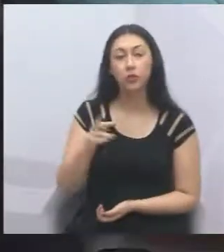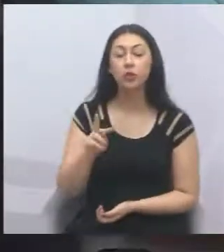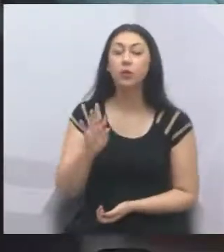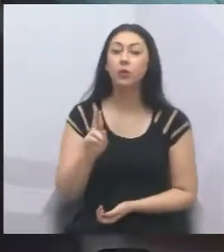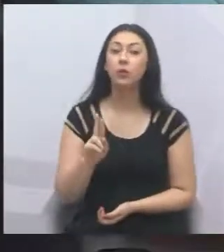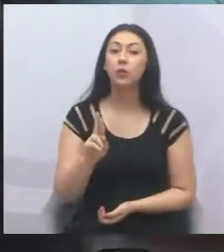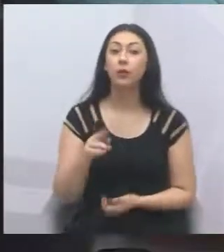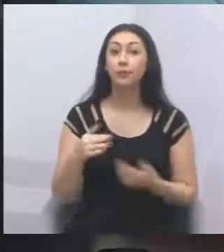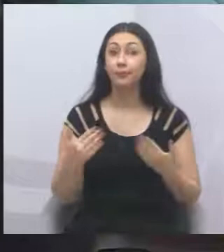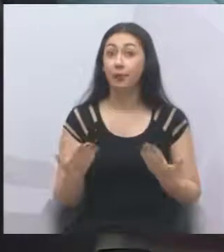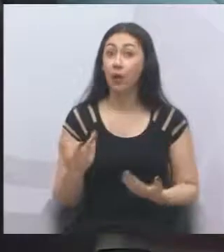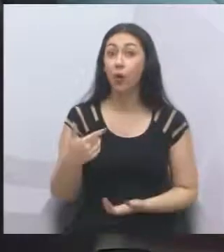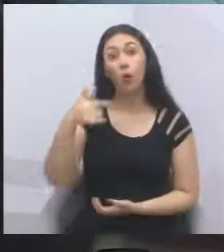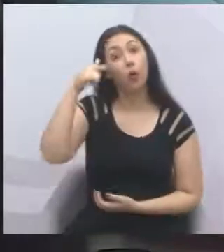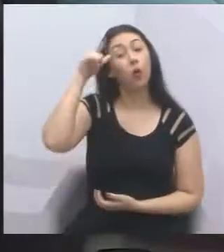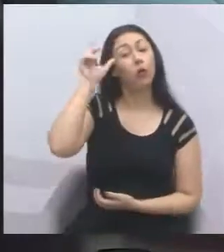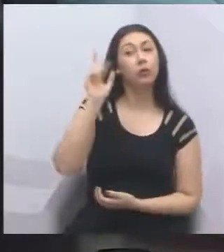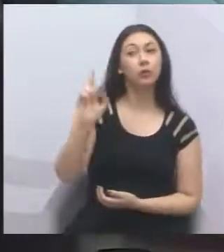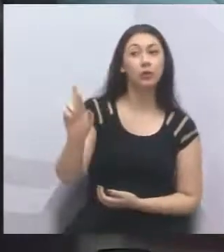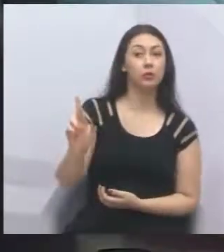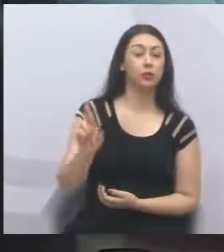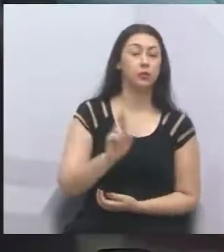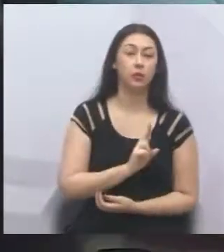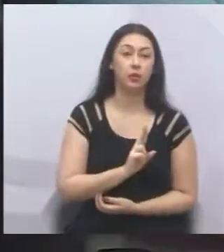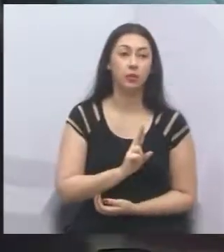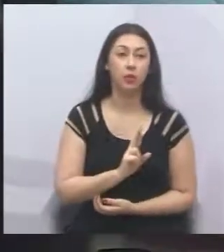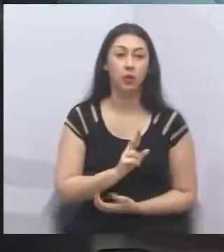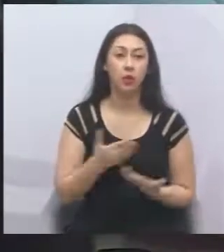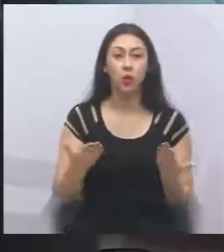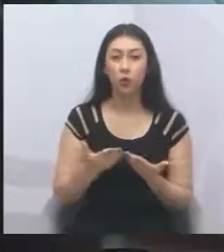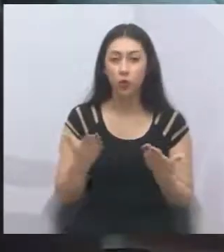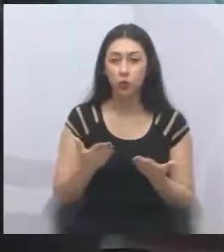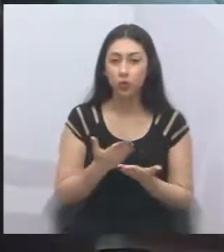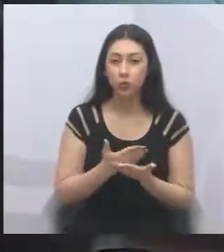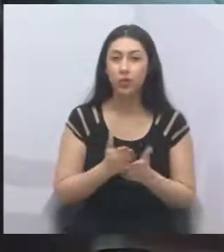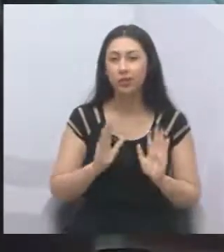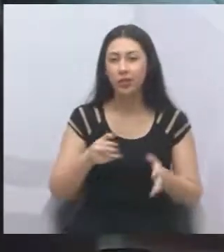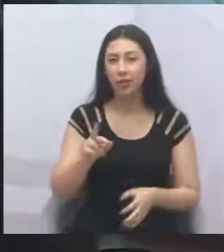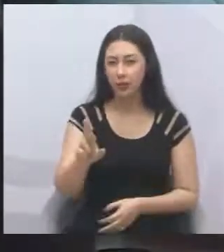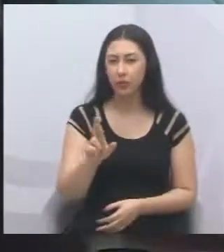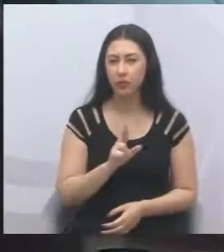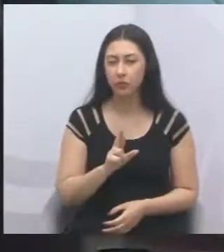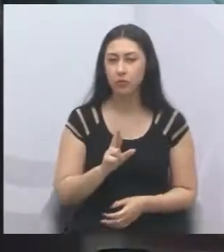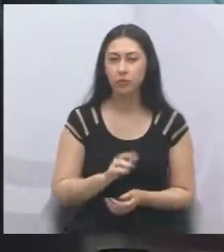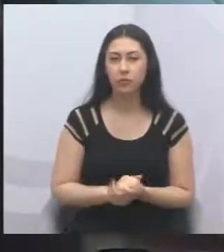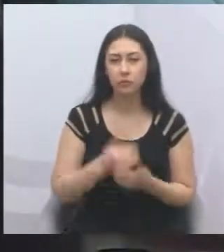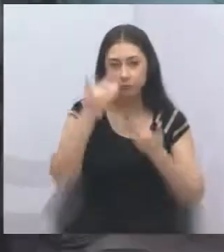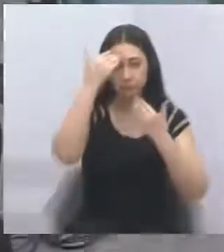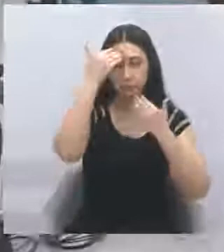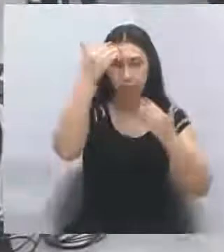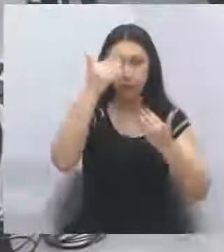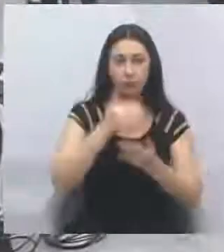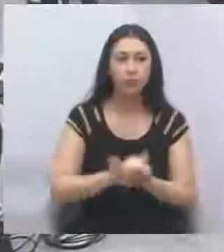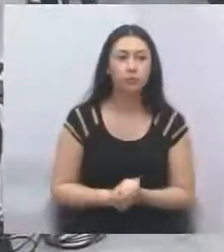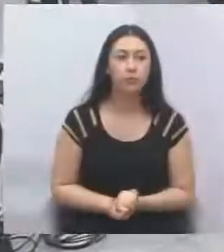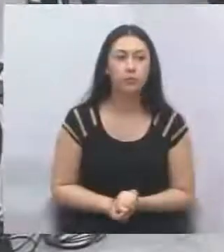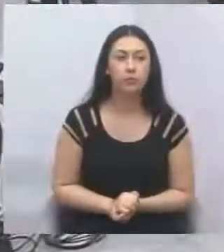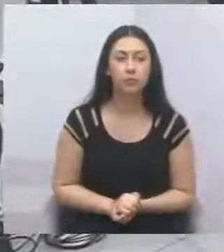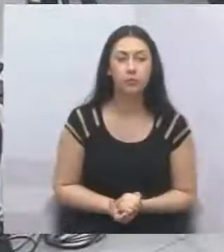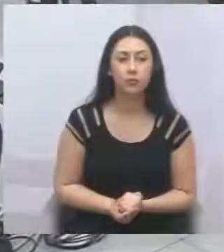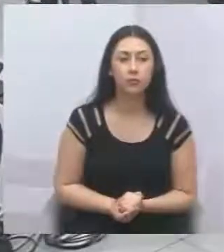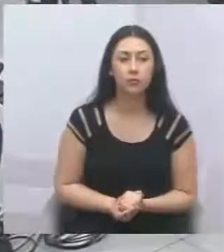embora ontem recebemos a informação que a partir de hoje já seremos atendidos. Obrigado.